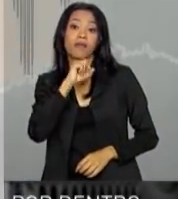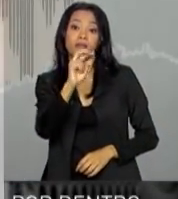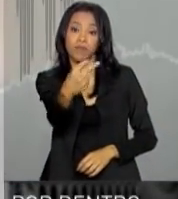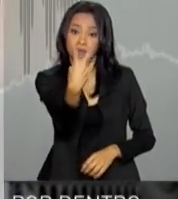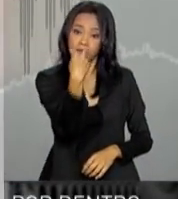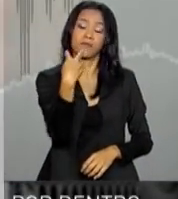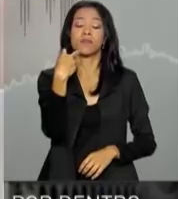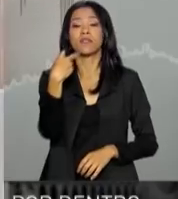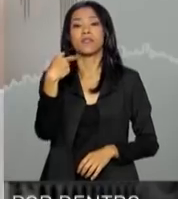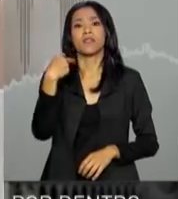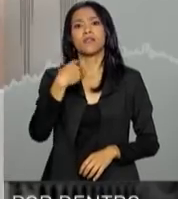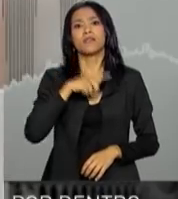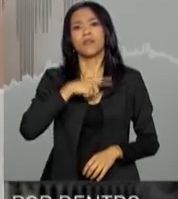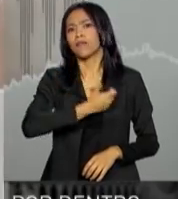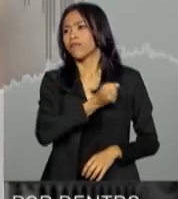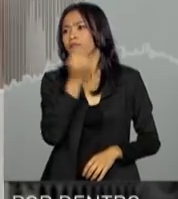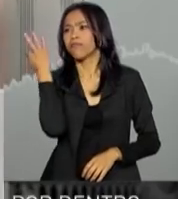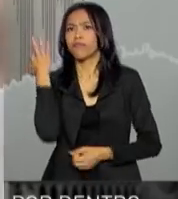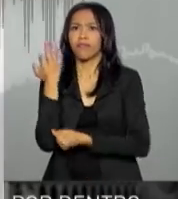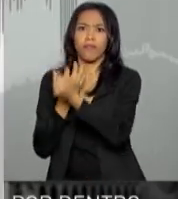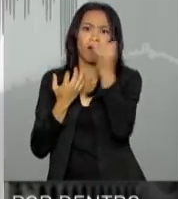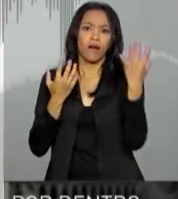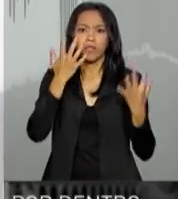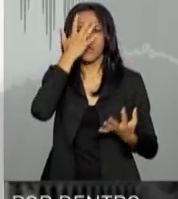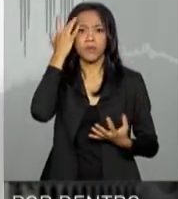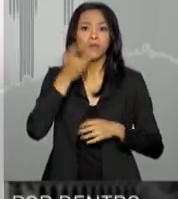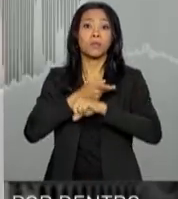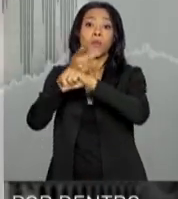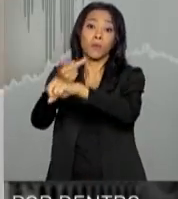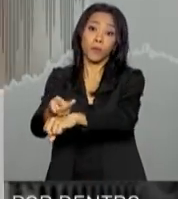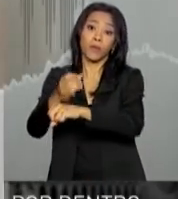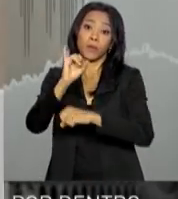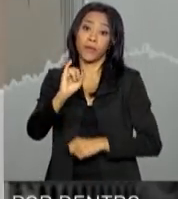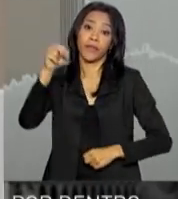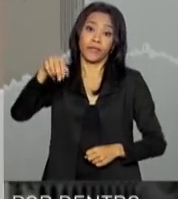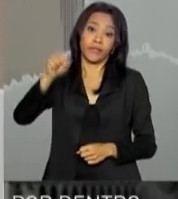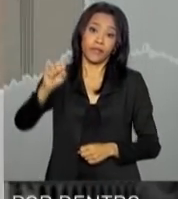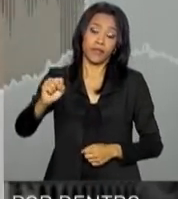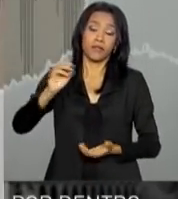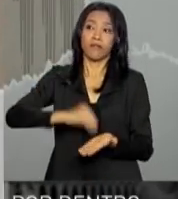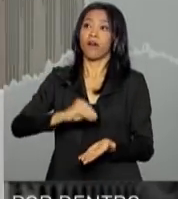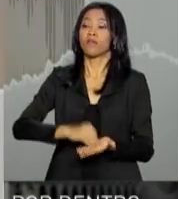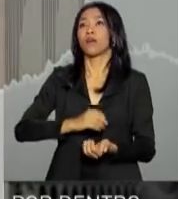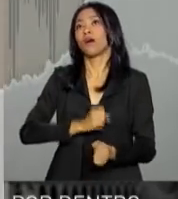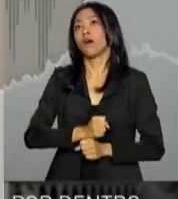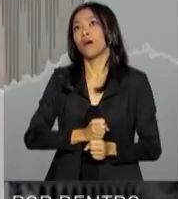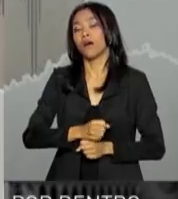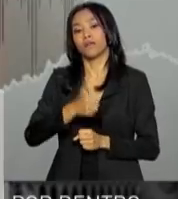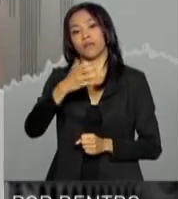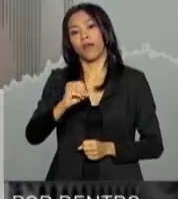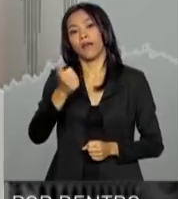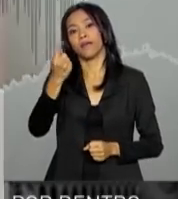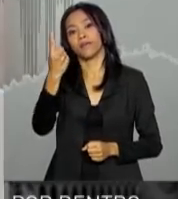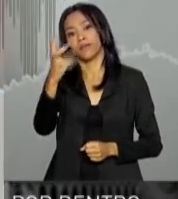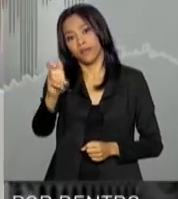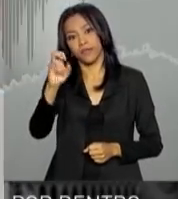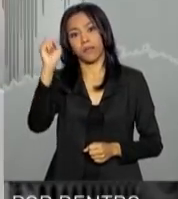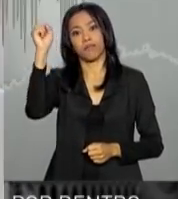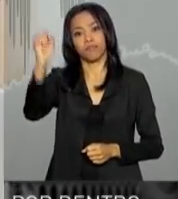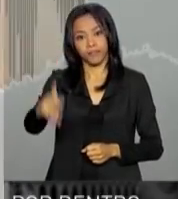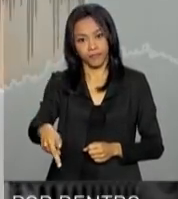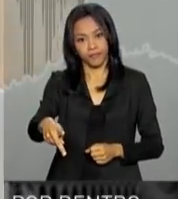gente sabe que tem muita gente que procura o inss às vezes ainda faltam anos 10 15 anos para se aposentar mas